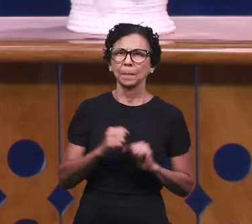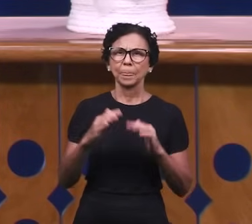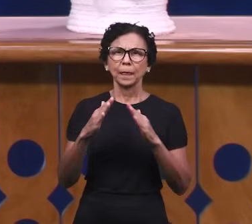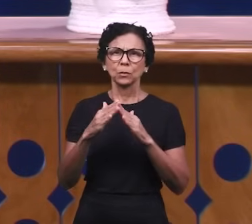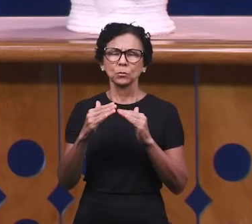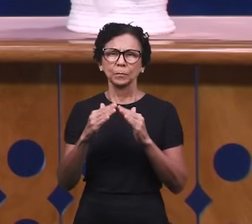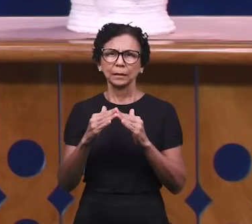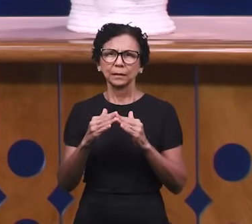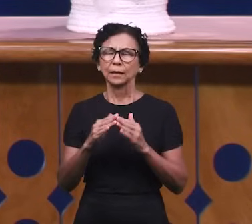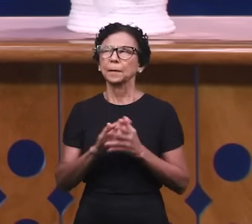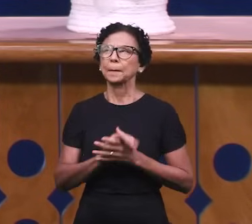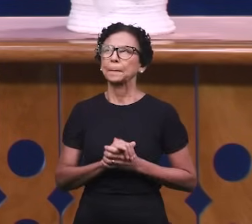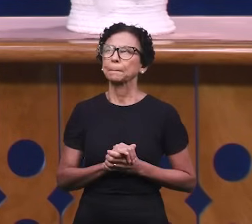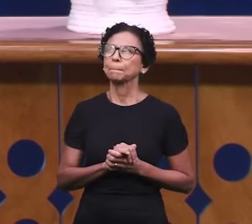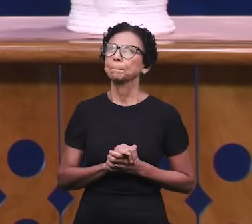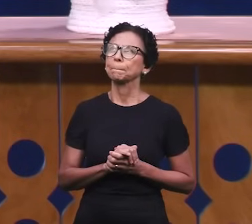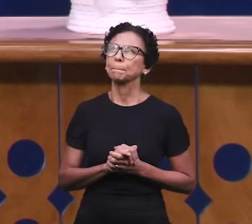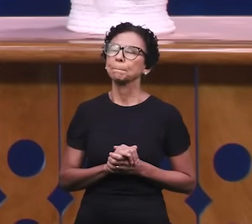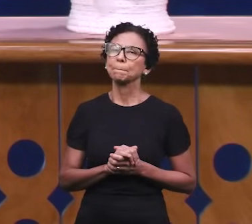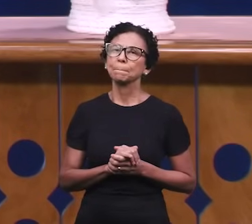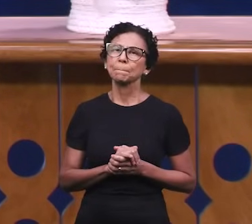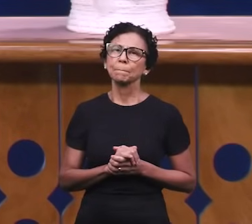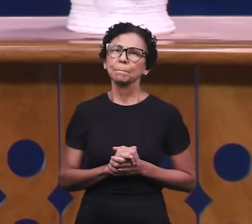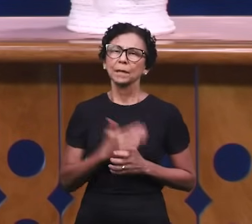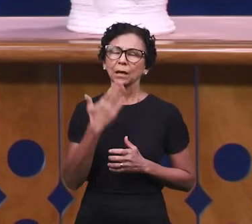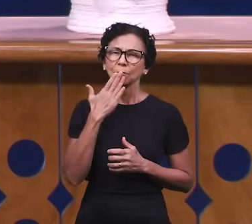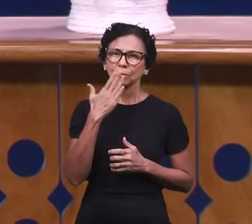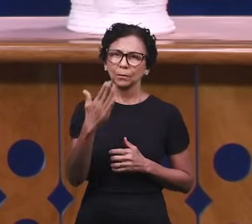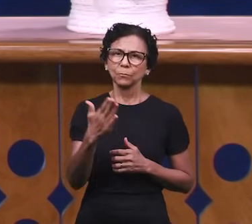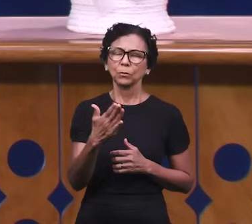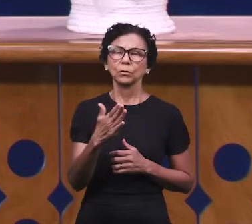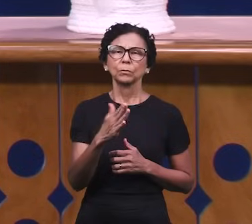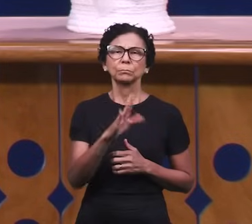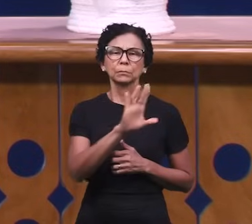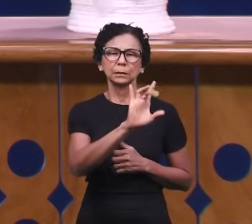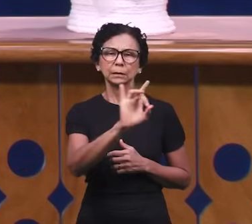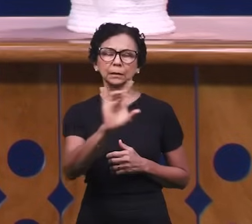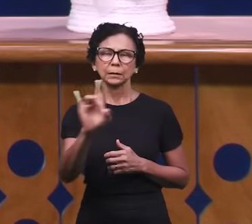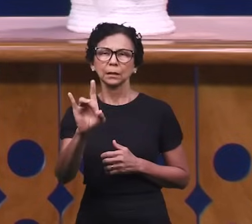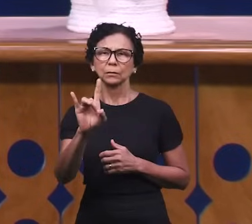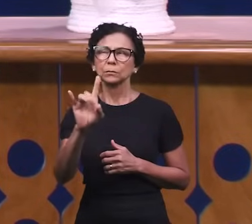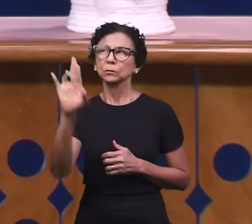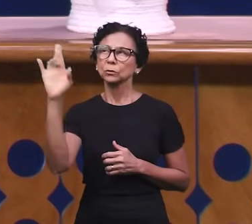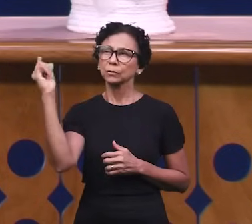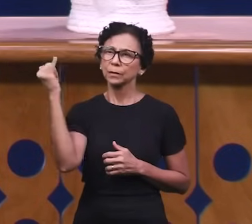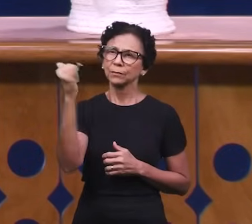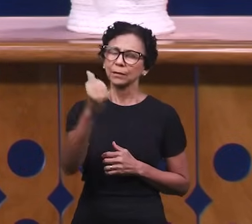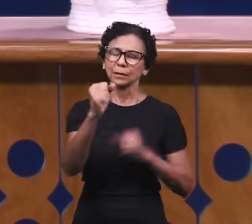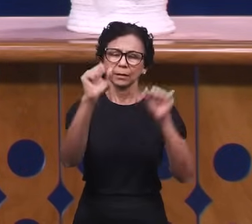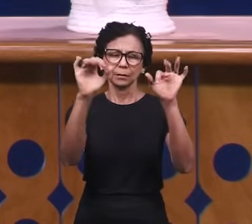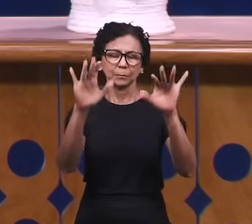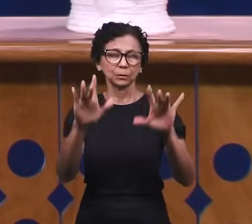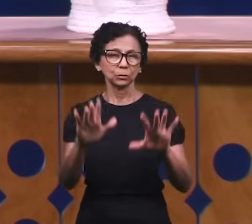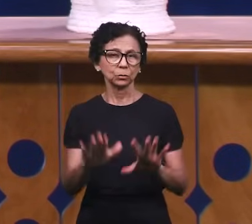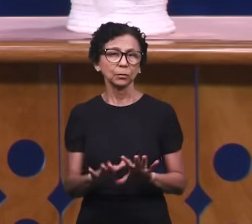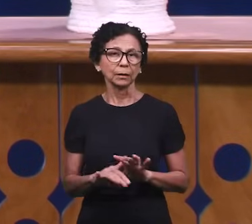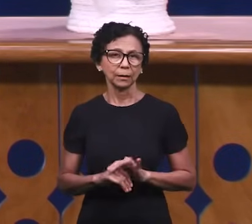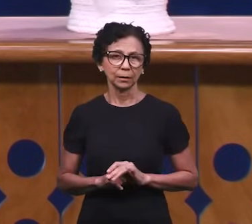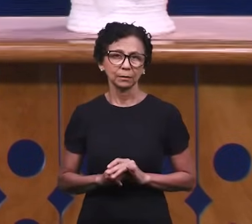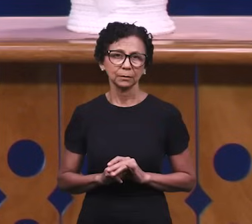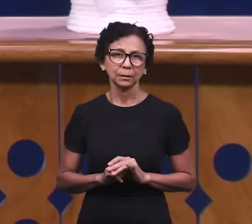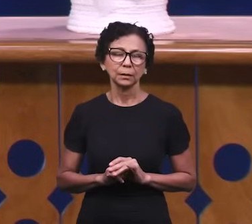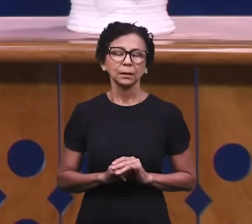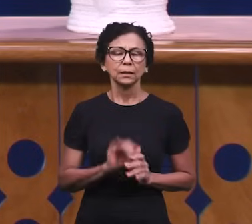nome. Queremos suplicar, Senhor, por todos que participam conosco deste culto, Senhor, que cada um seja tocado pelo Senhor,